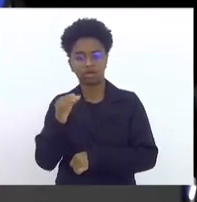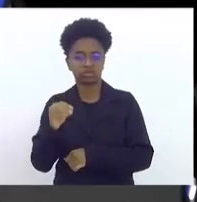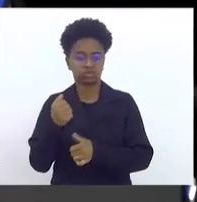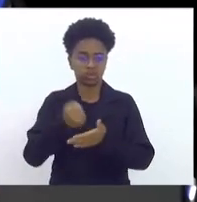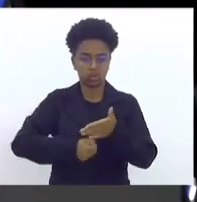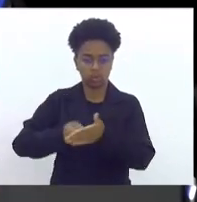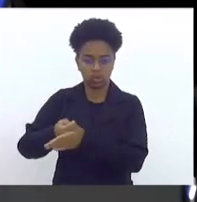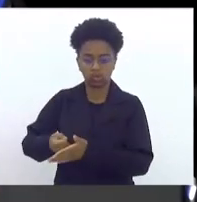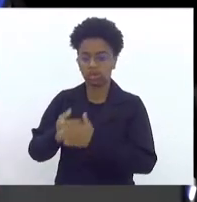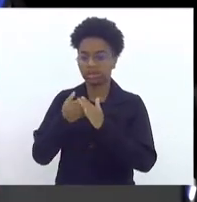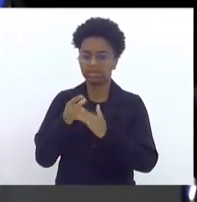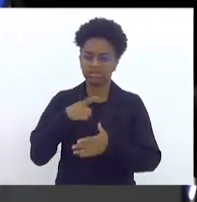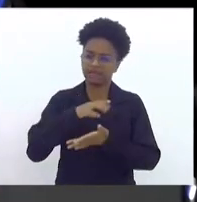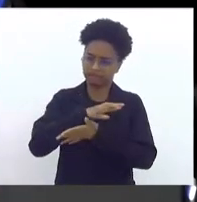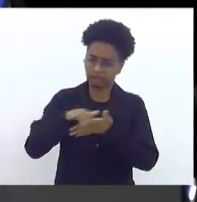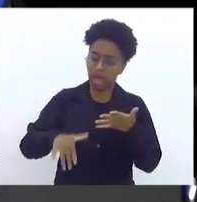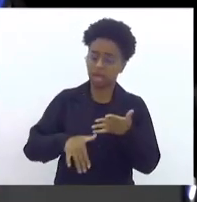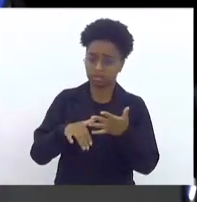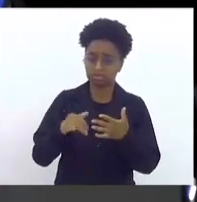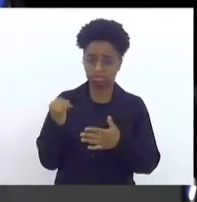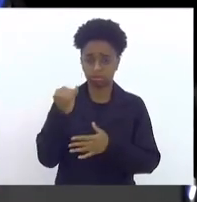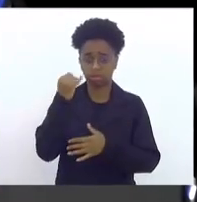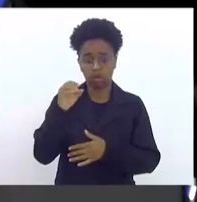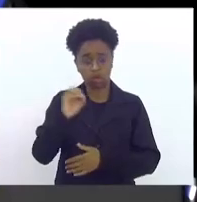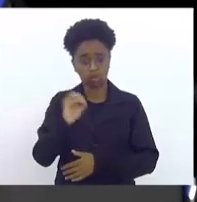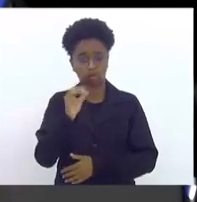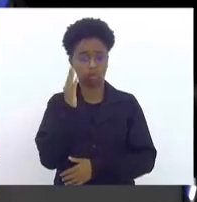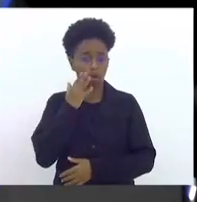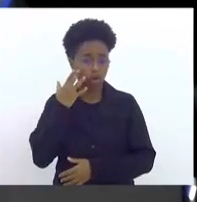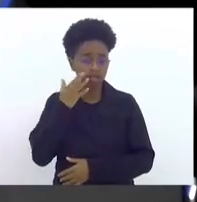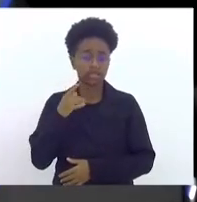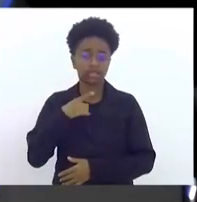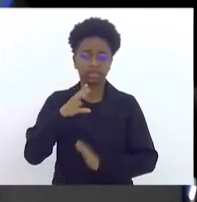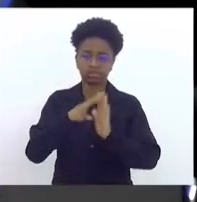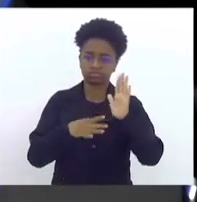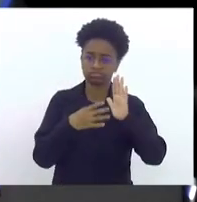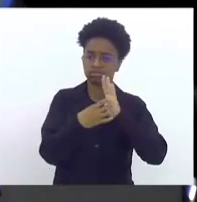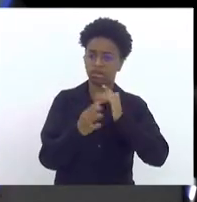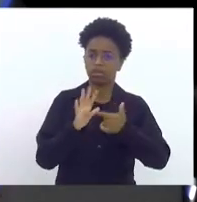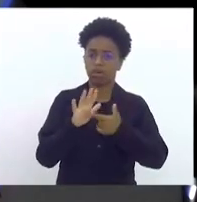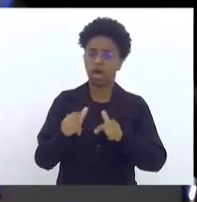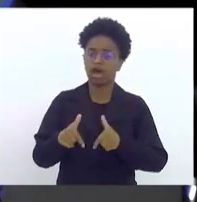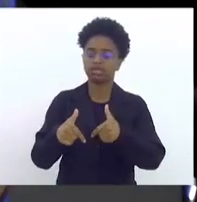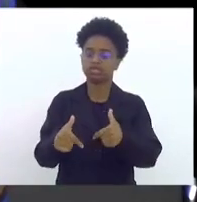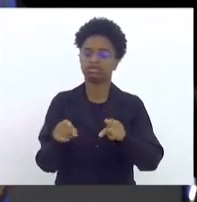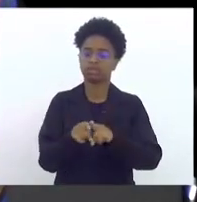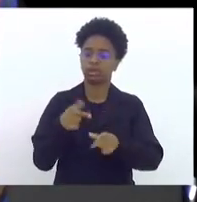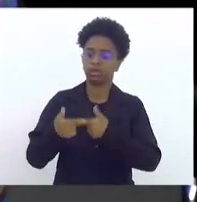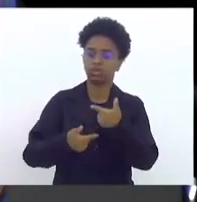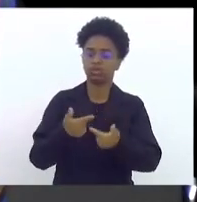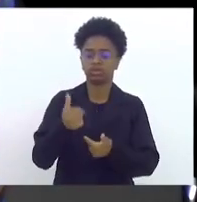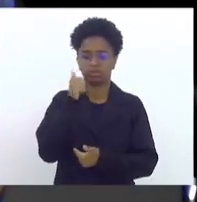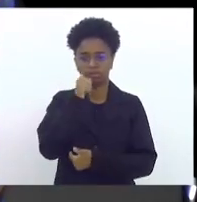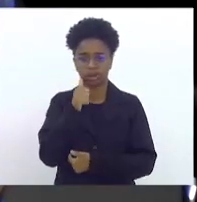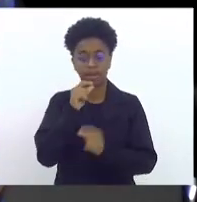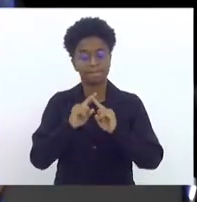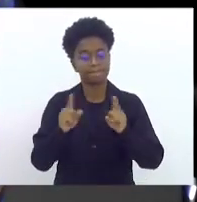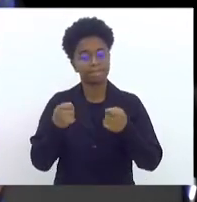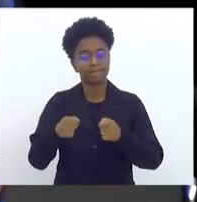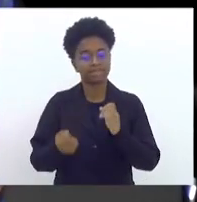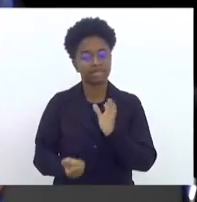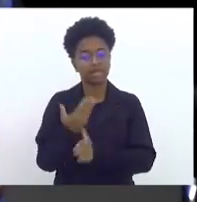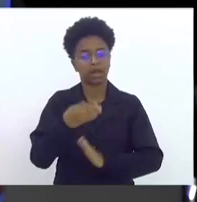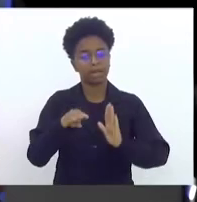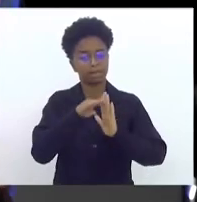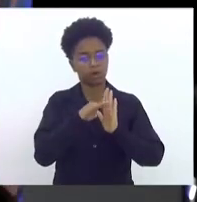das mulheres temos que bom que tem um Outubro Rosa um calendário inteiro né de ações e lutas das mulheres mas acho que a gente tem que criar um